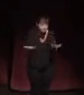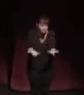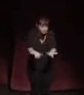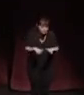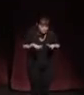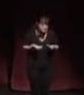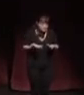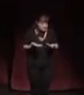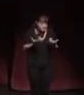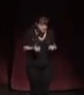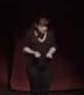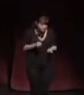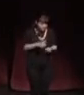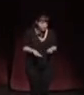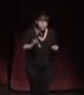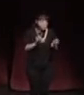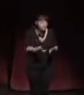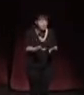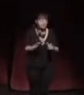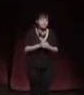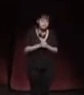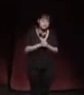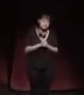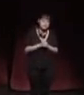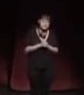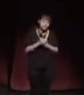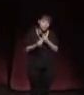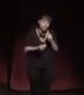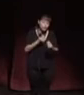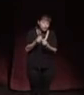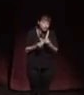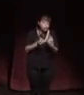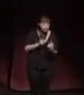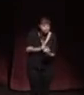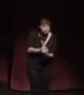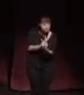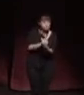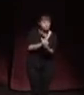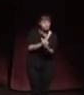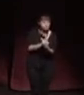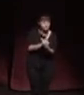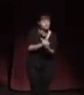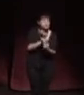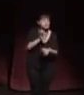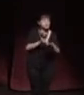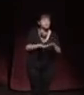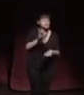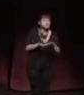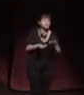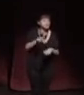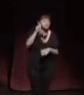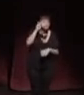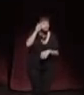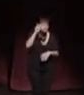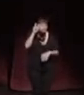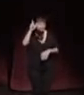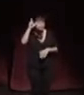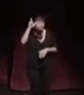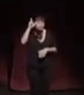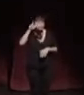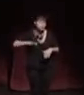Mas a gente sabe que esse acolhimento ele vem acompanhado de um berço cultural, onde essa linguagem está